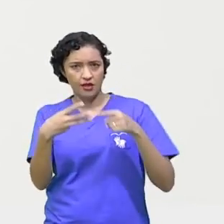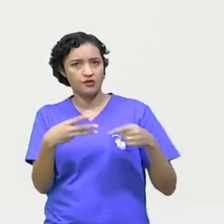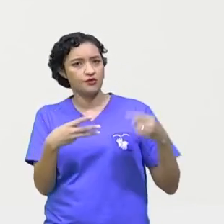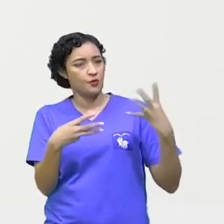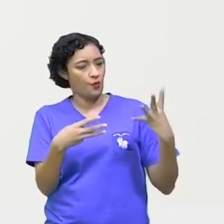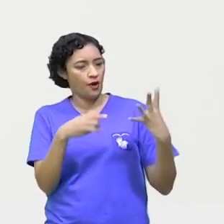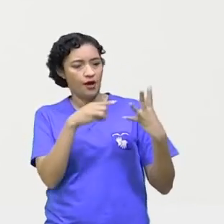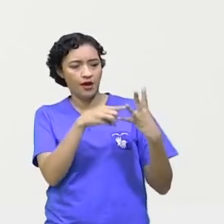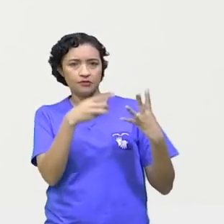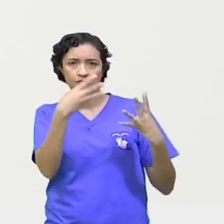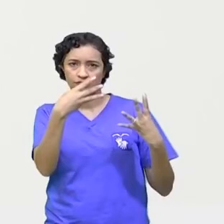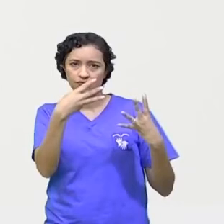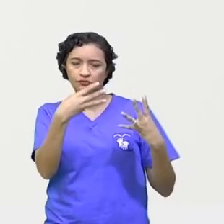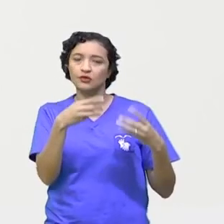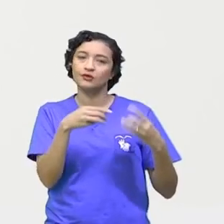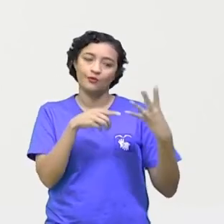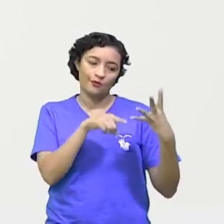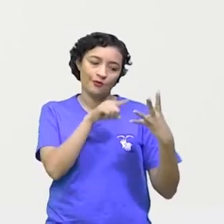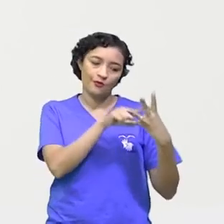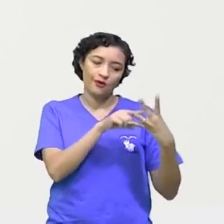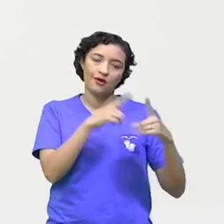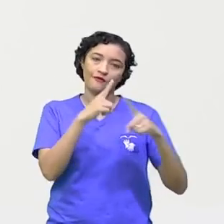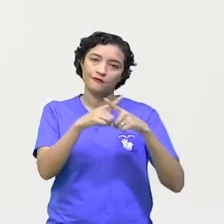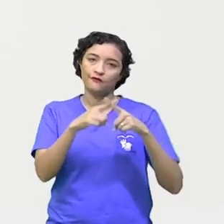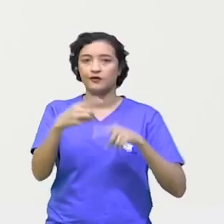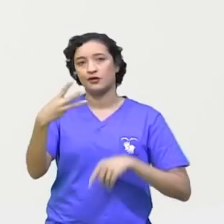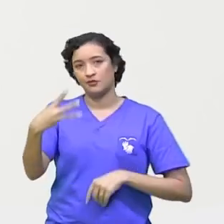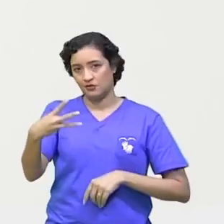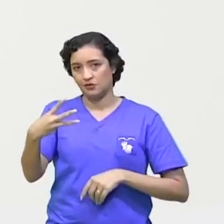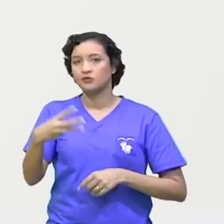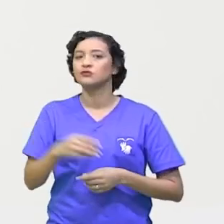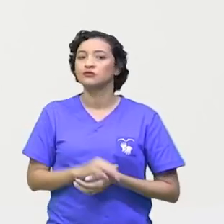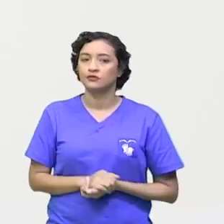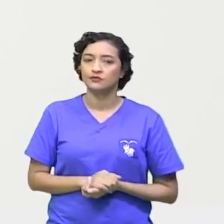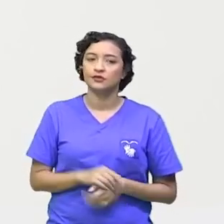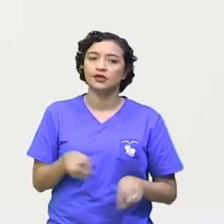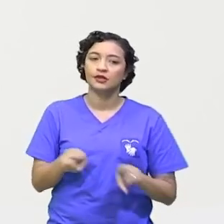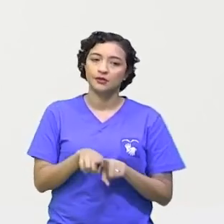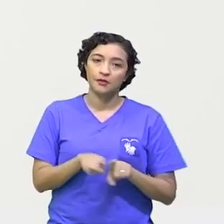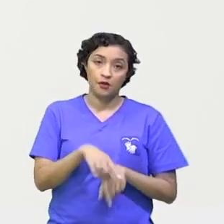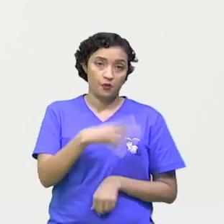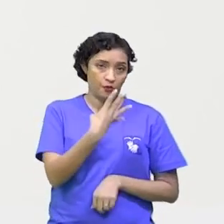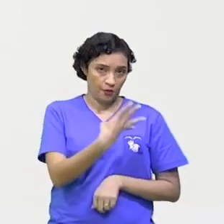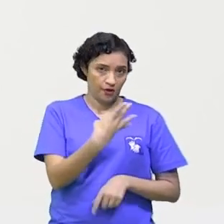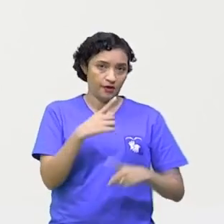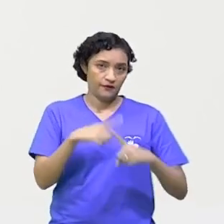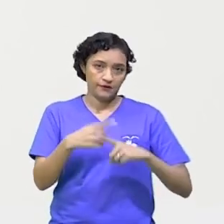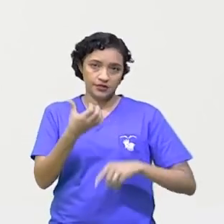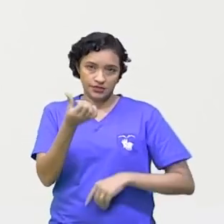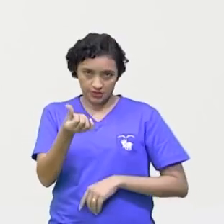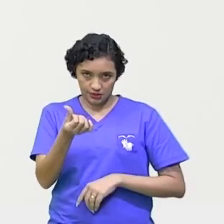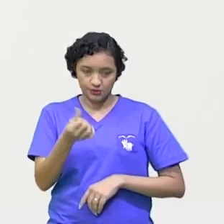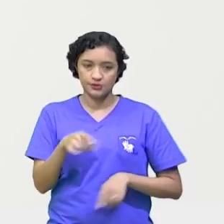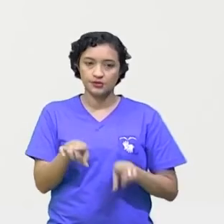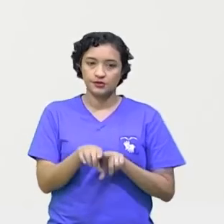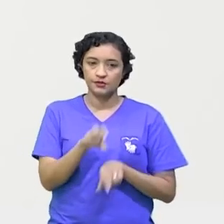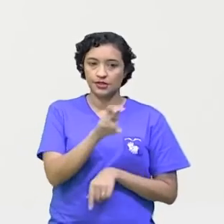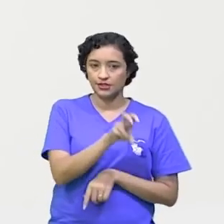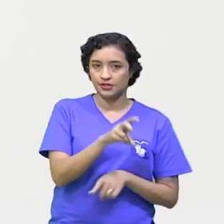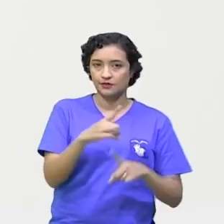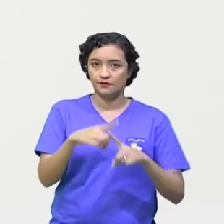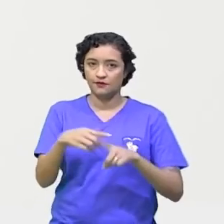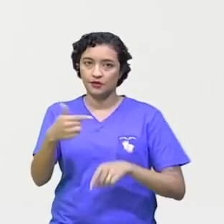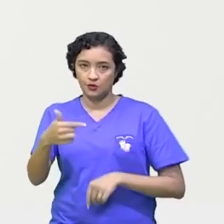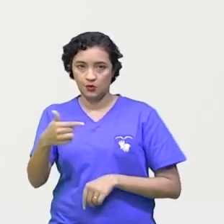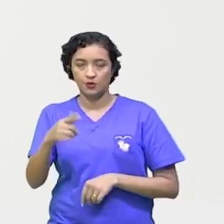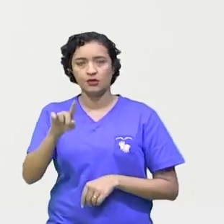do 4, ele aparece quantas vezes? Ele aparece 6 vezes. E no caso do 5, 2. Por último,